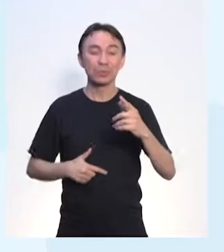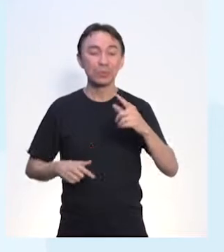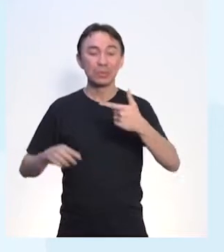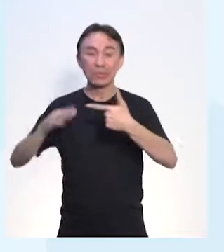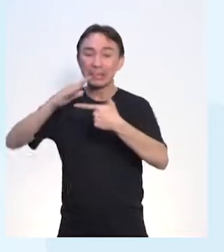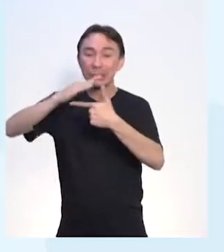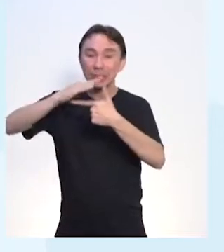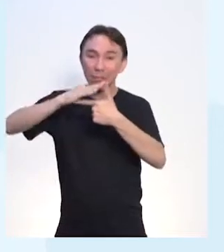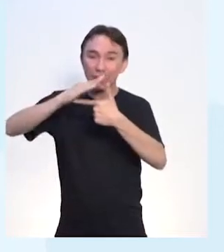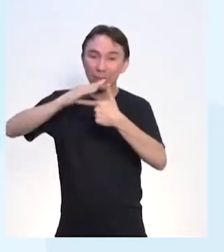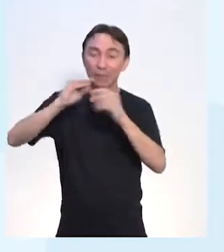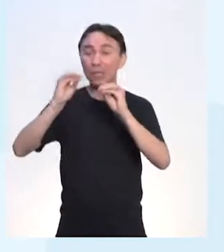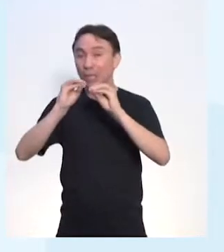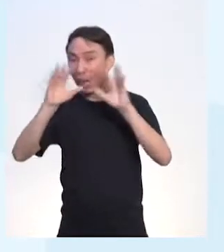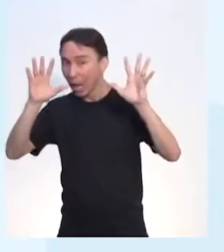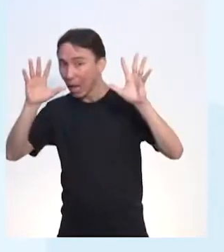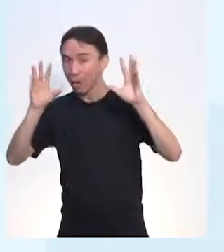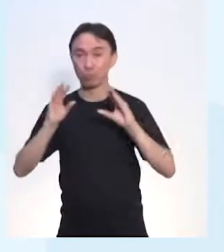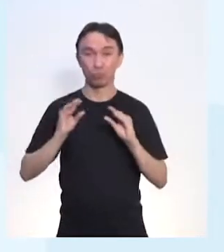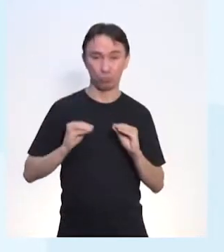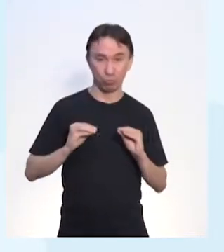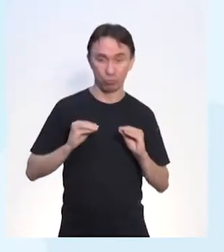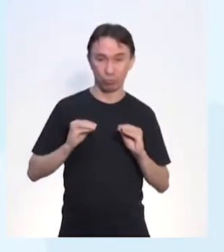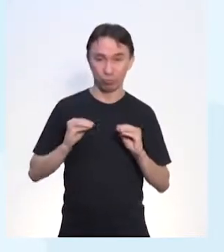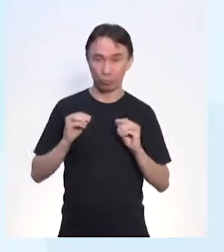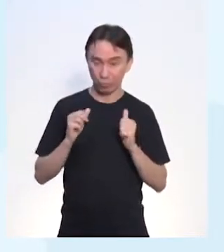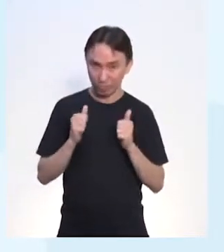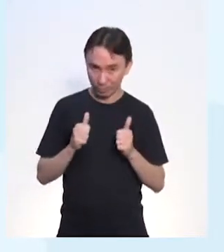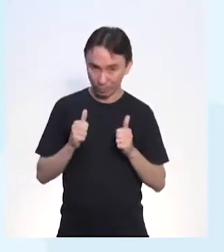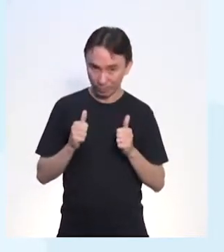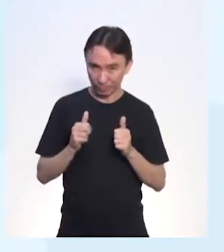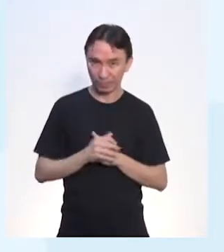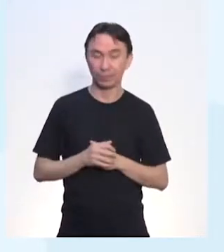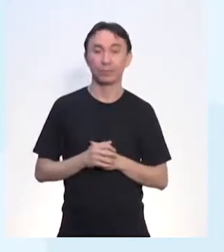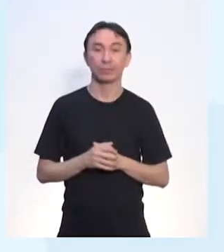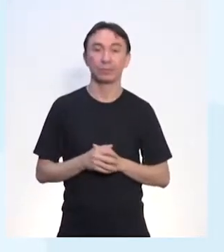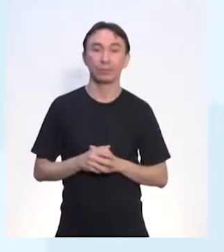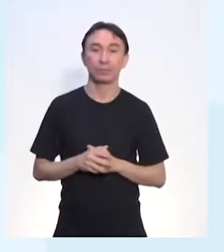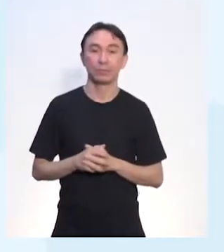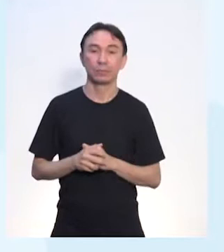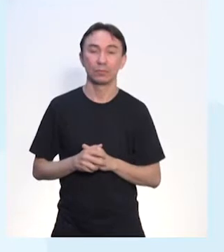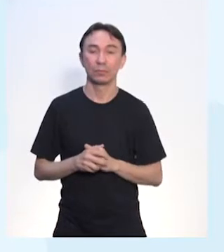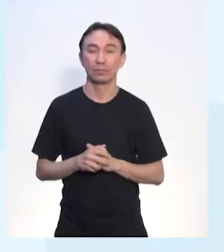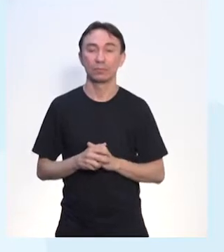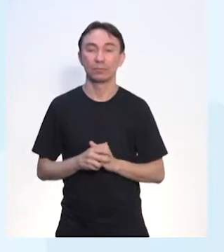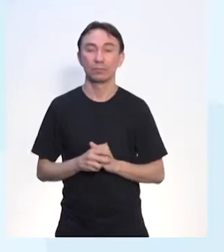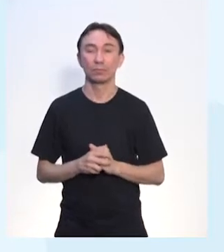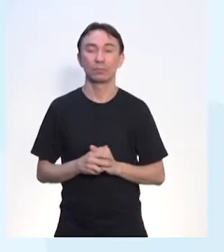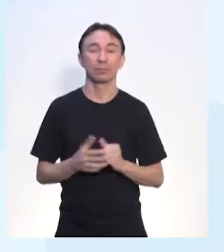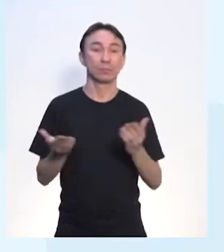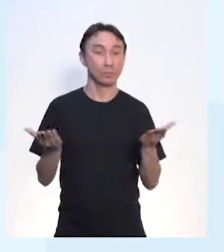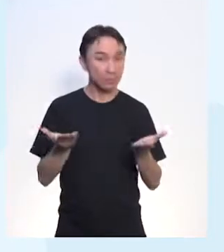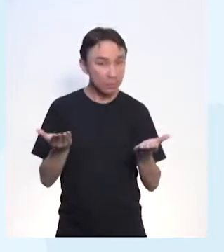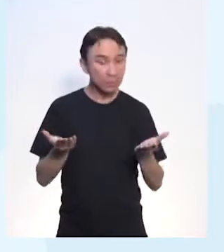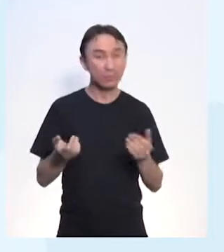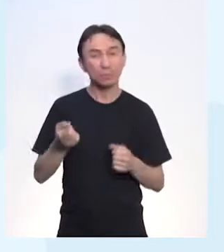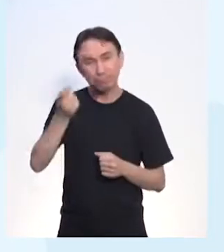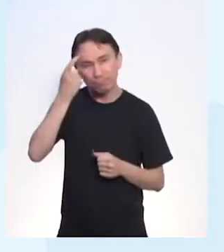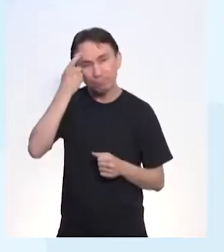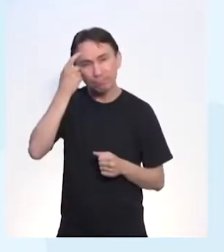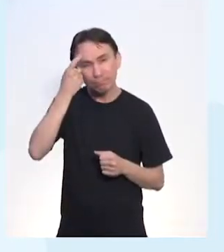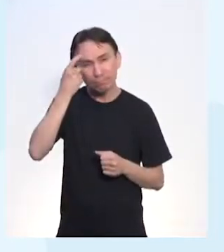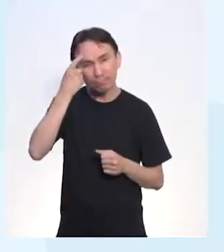para o triângulo azul escuro. Tudo bem por enquanto? Muito bem. Agora eu vou pensar no